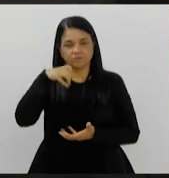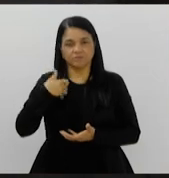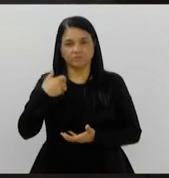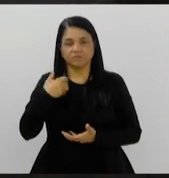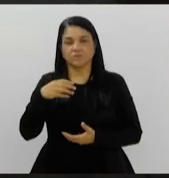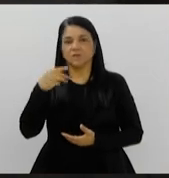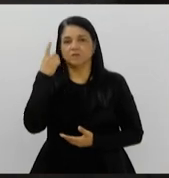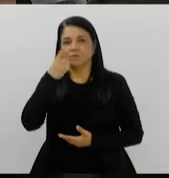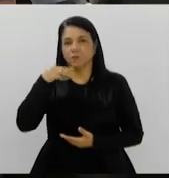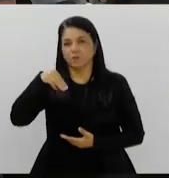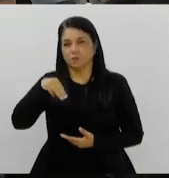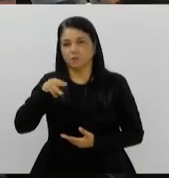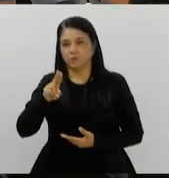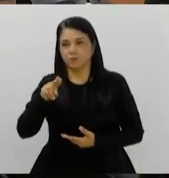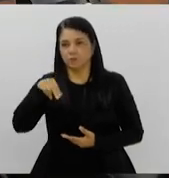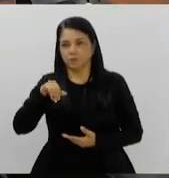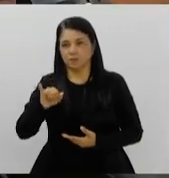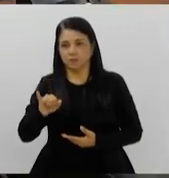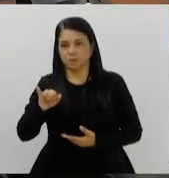Neto.